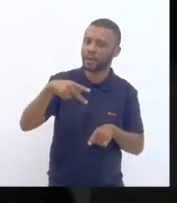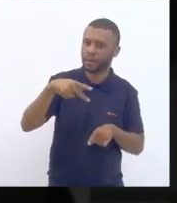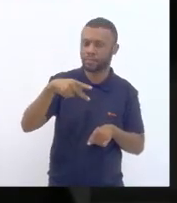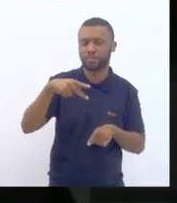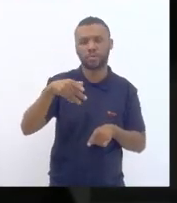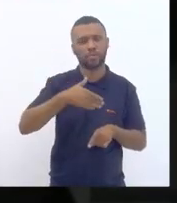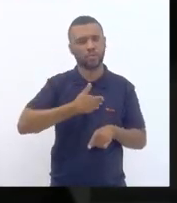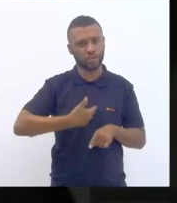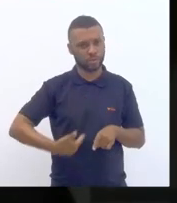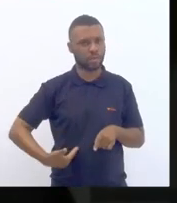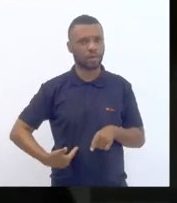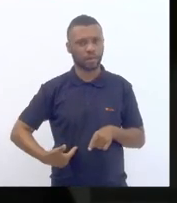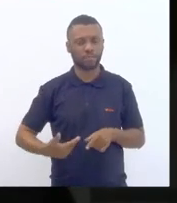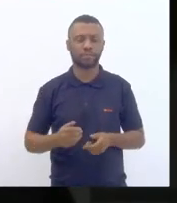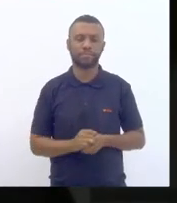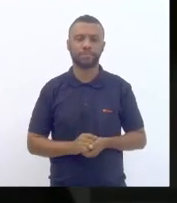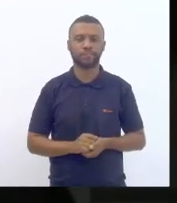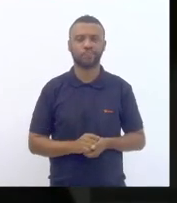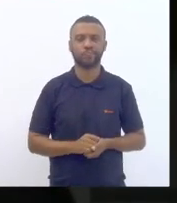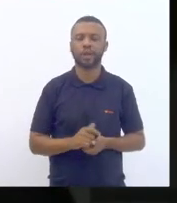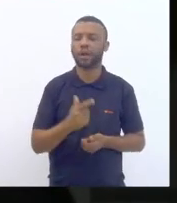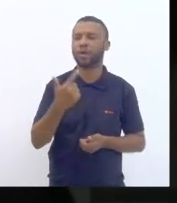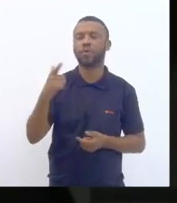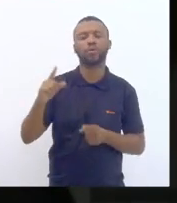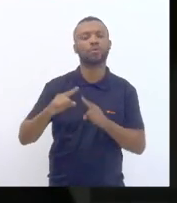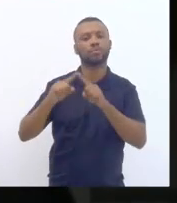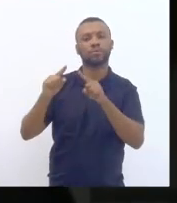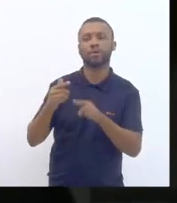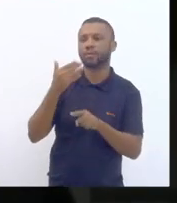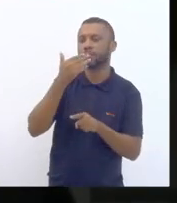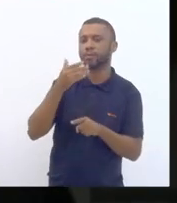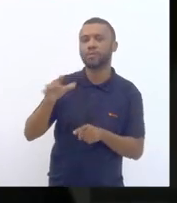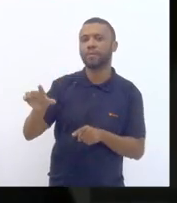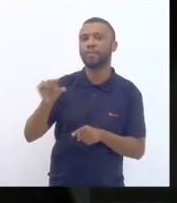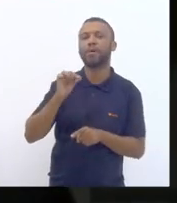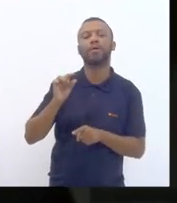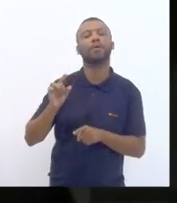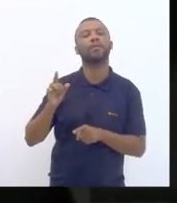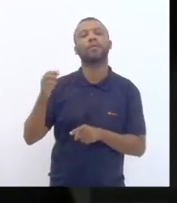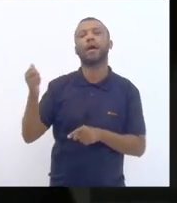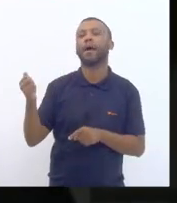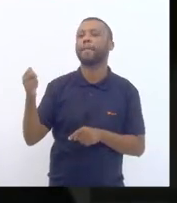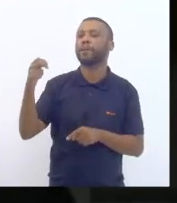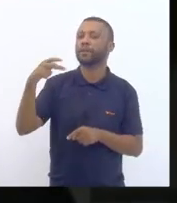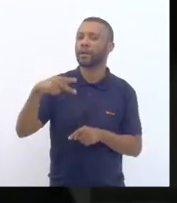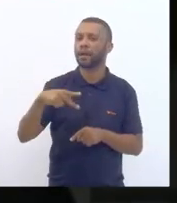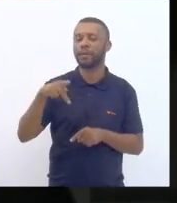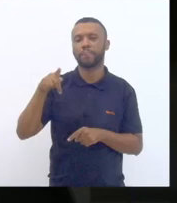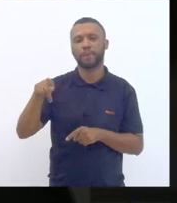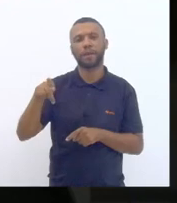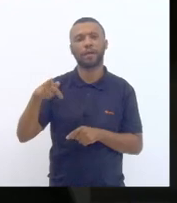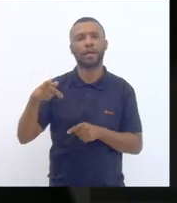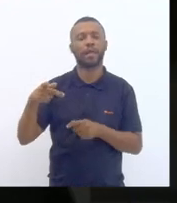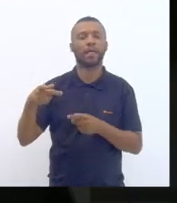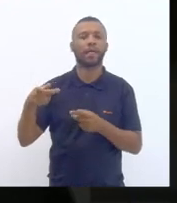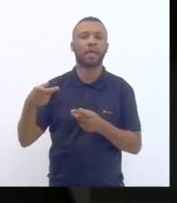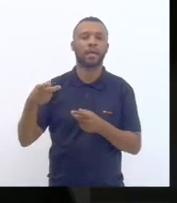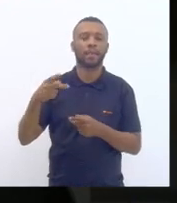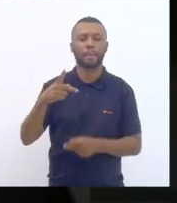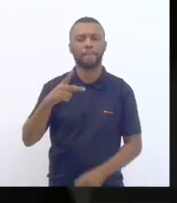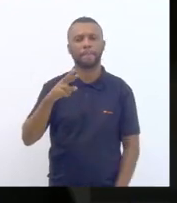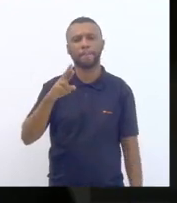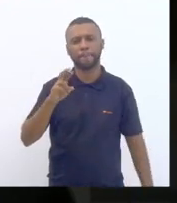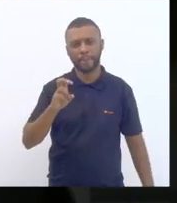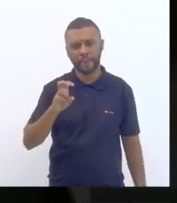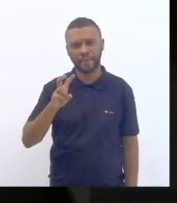Estado e outros optaram por se aposentar I pela Caixa do previ